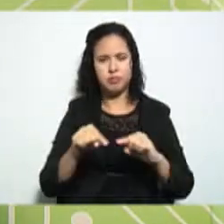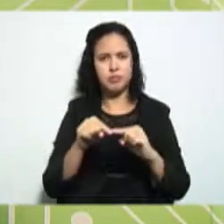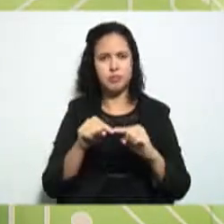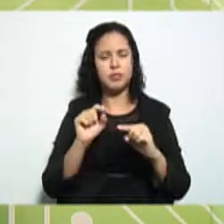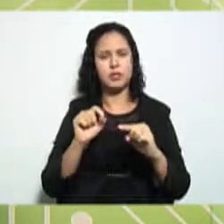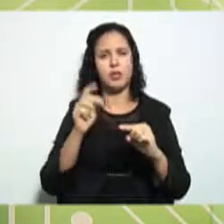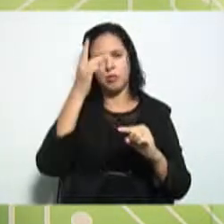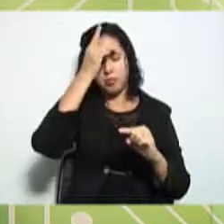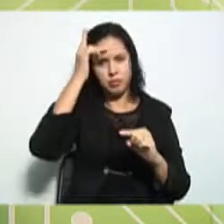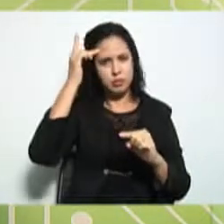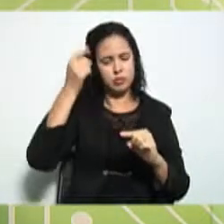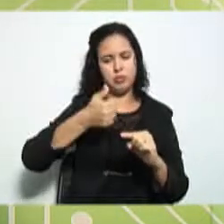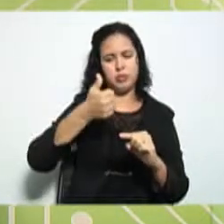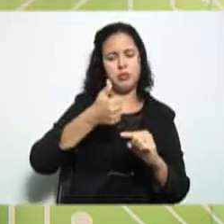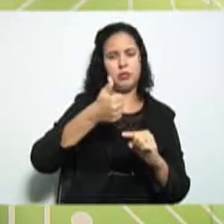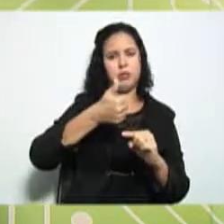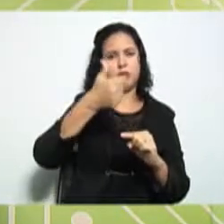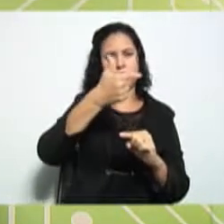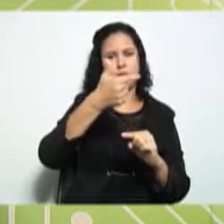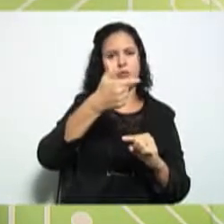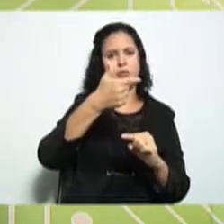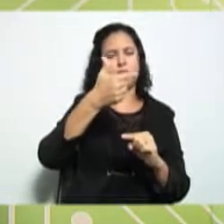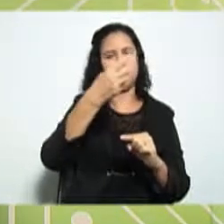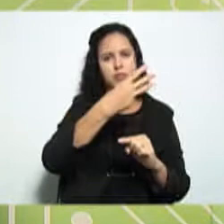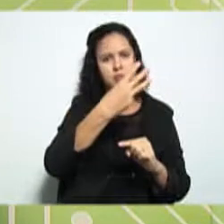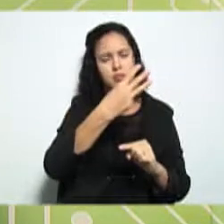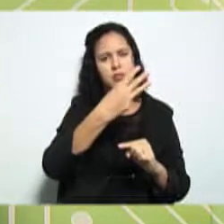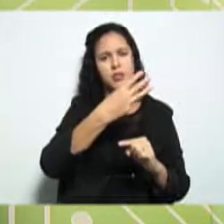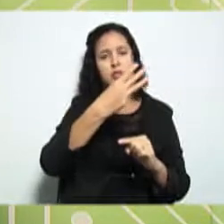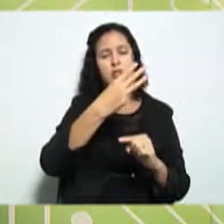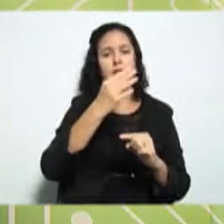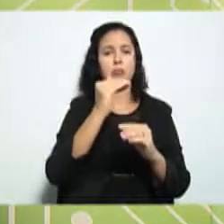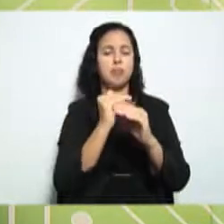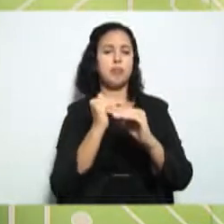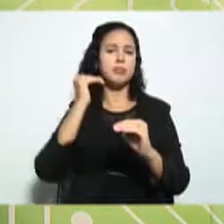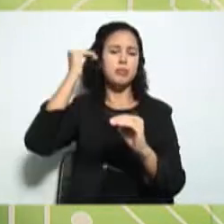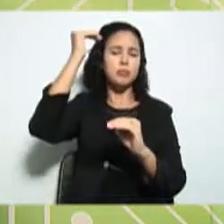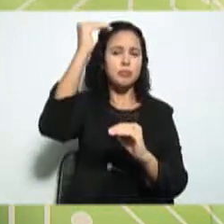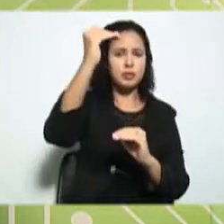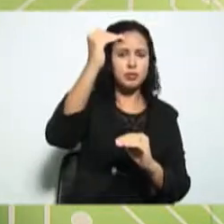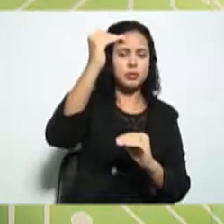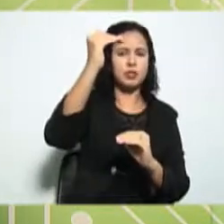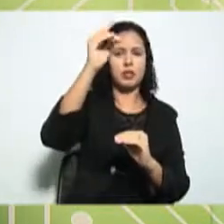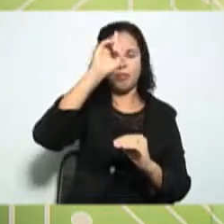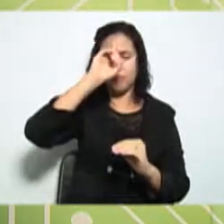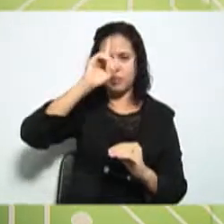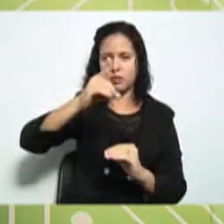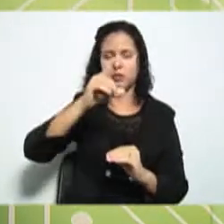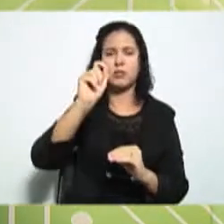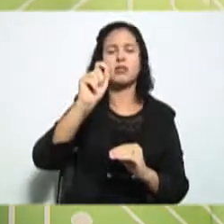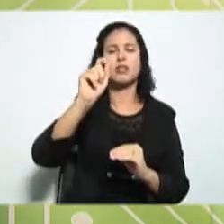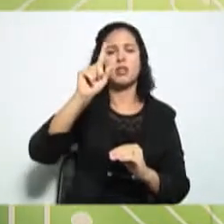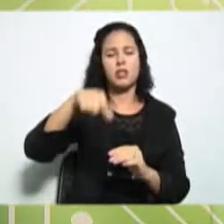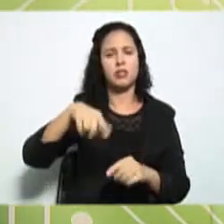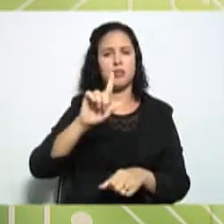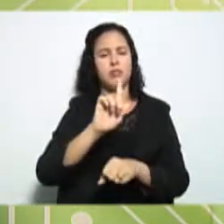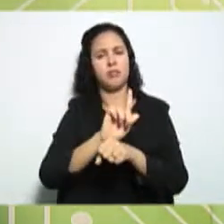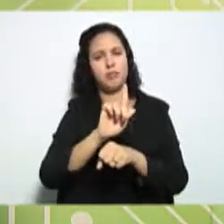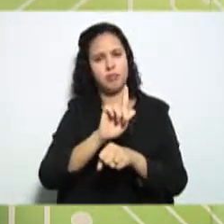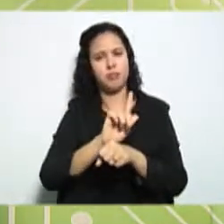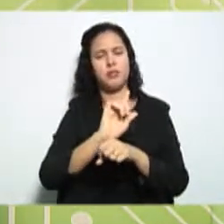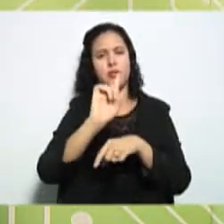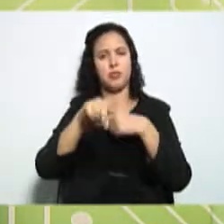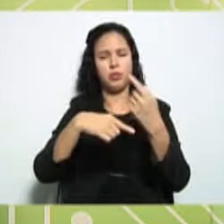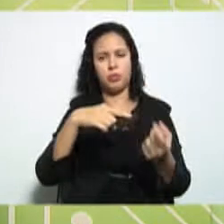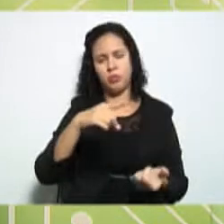essa hierarquia, onde a gente chega na matriz do comando, quem manda são os gerentes, e depois, às vezes, os proprietários de uma empresa, a gente vai